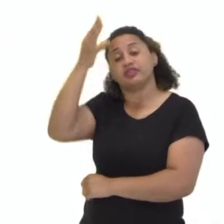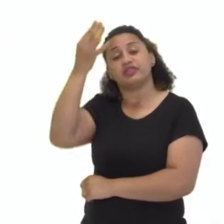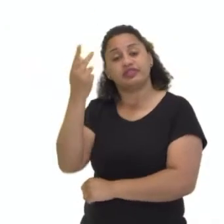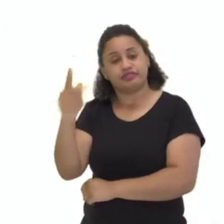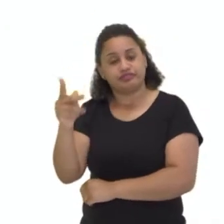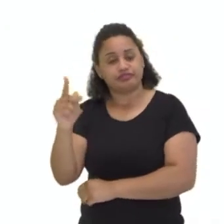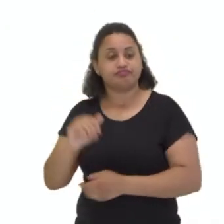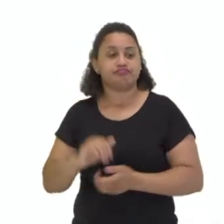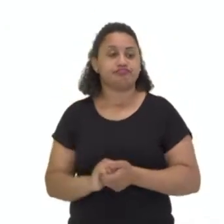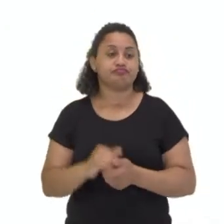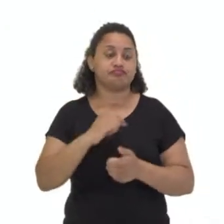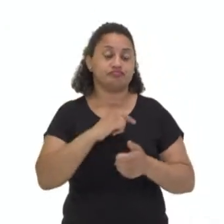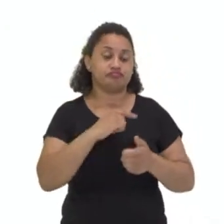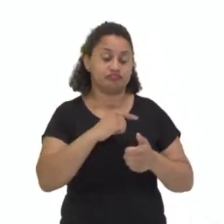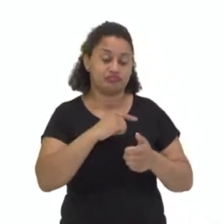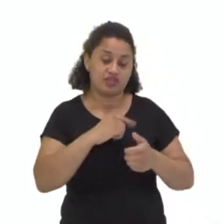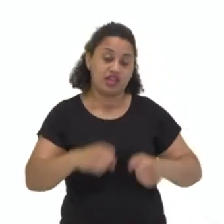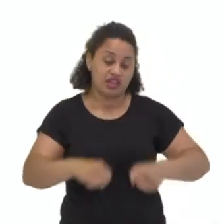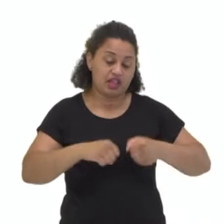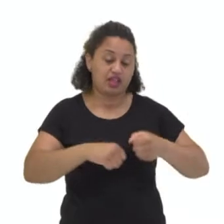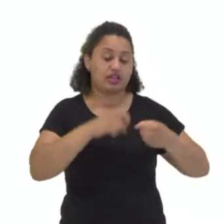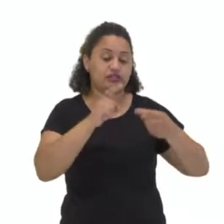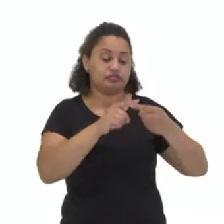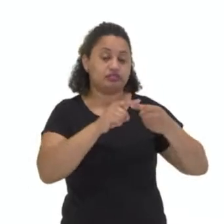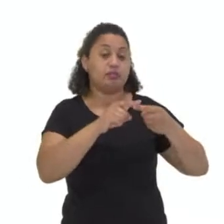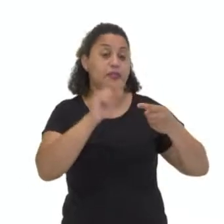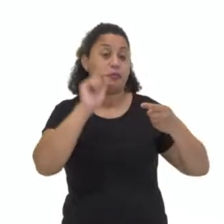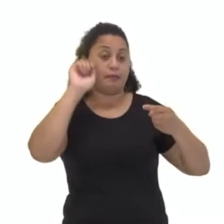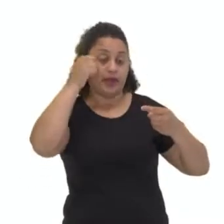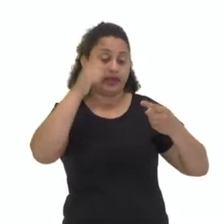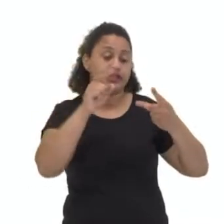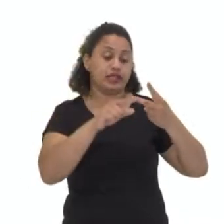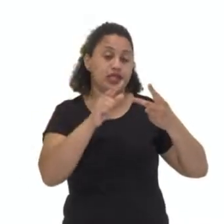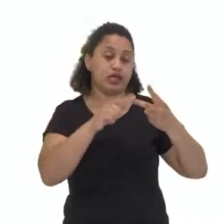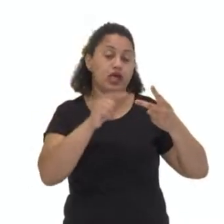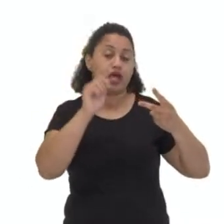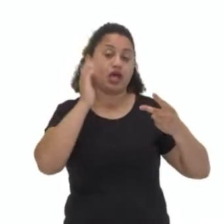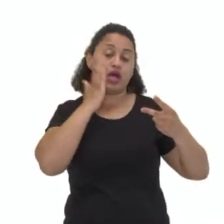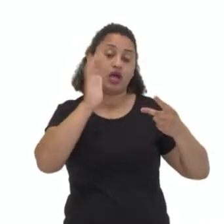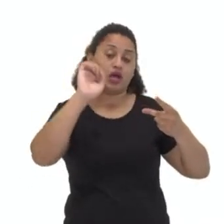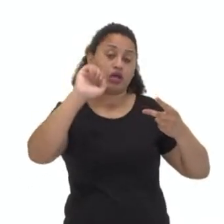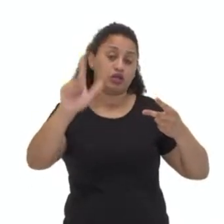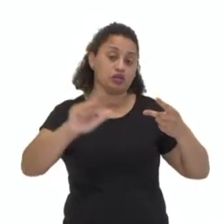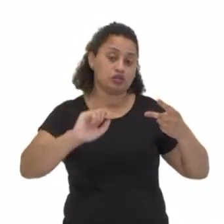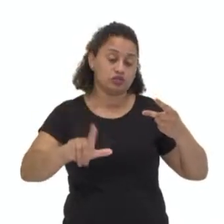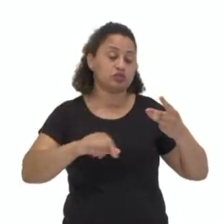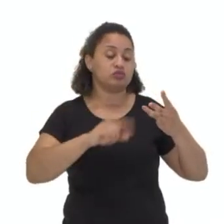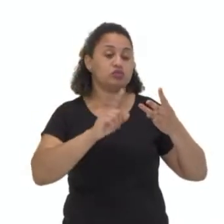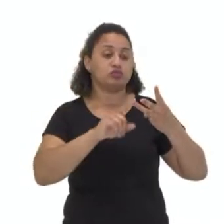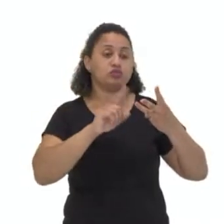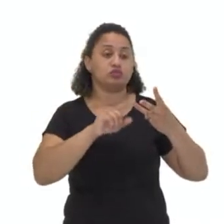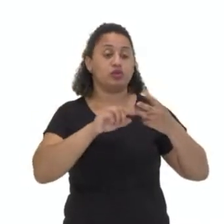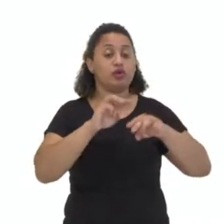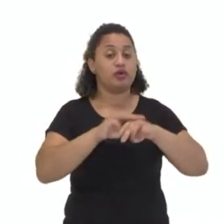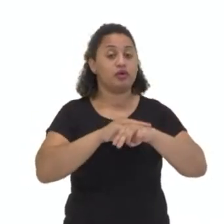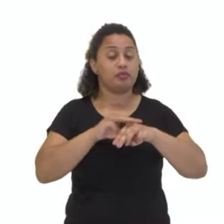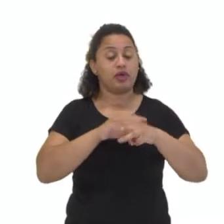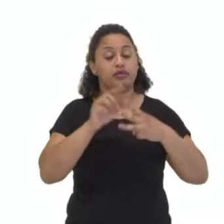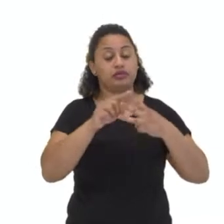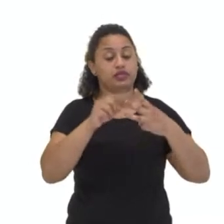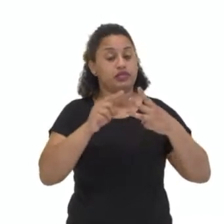as calças, que são preta, azul e marrom. Então, ele tem 3 possibilidades, certo? Ele tem